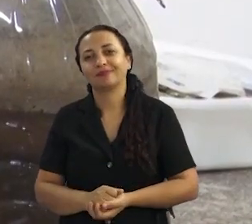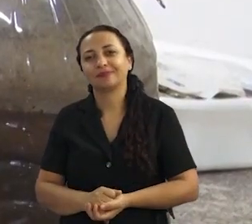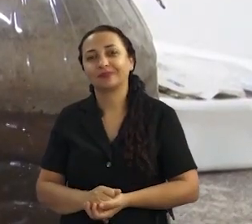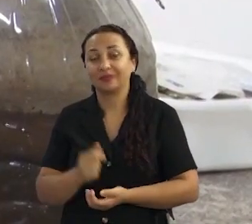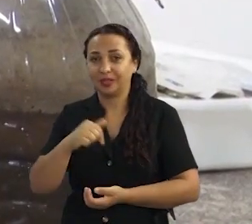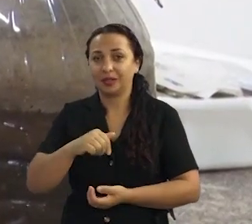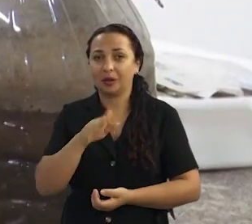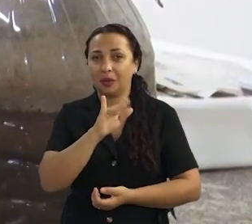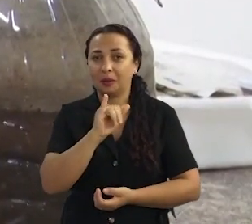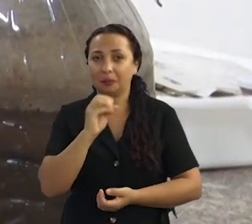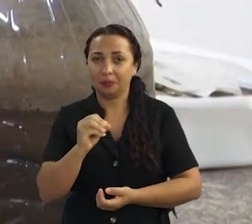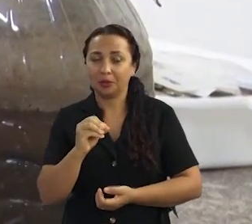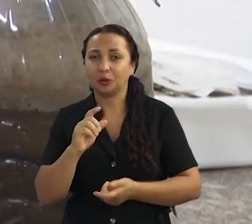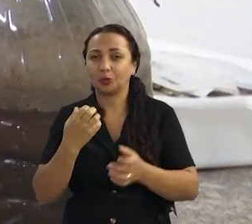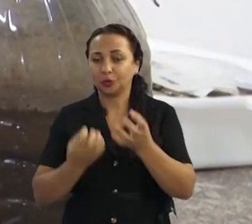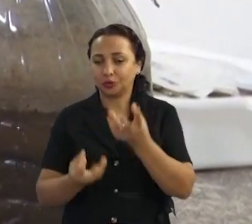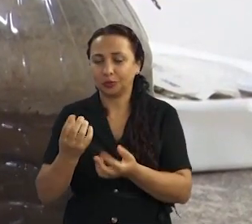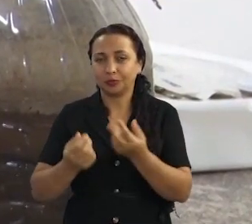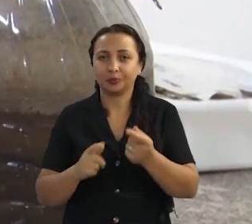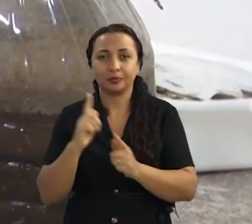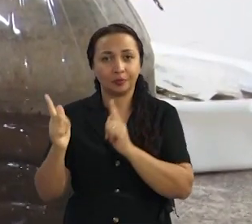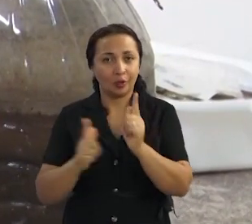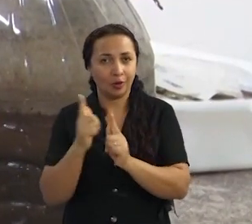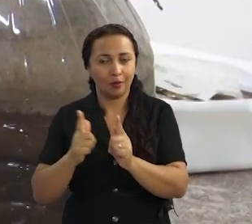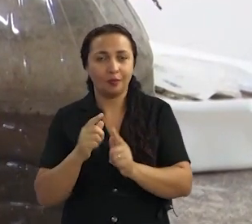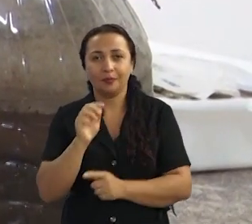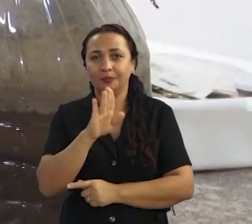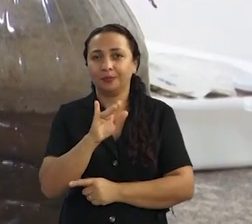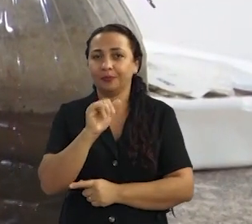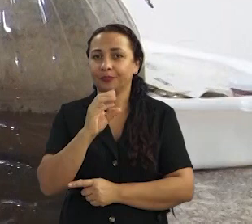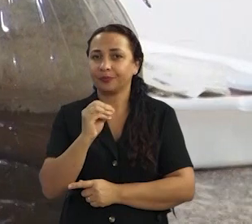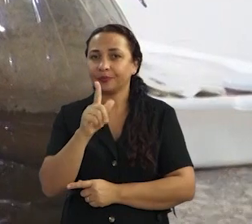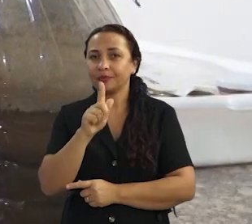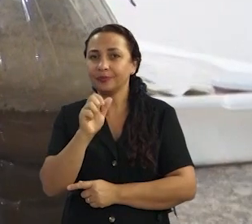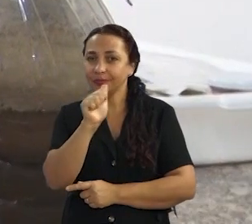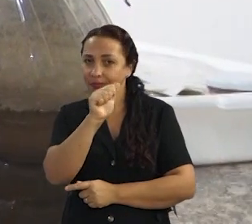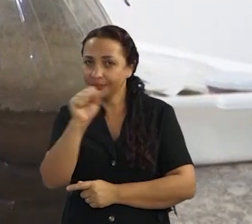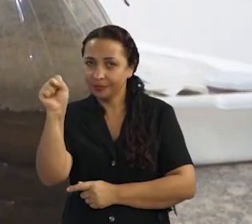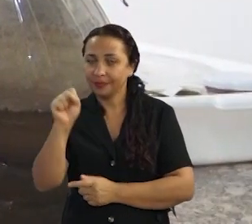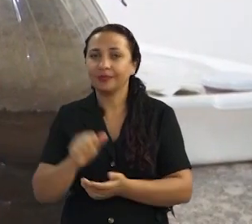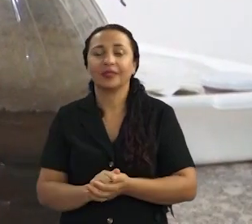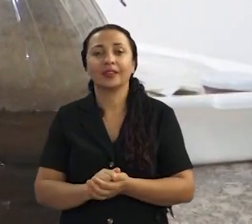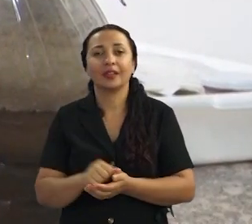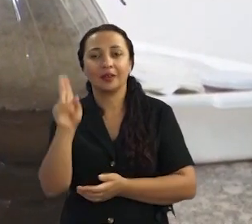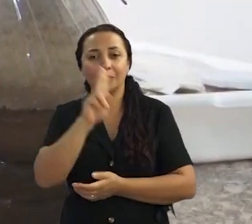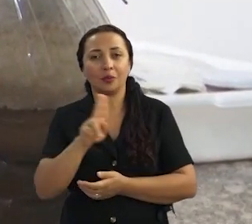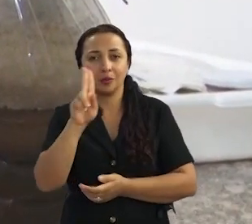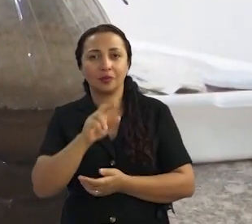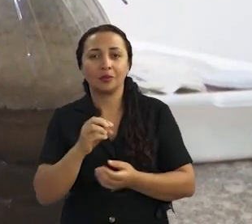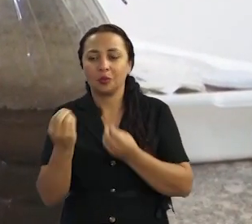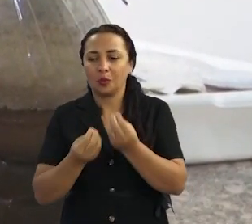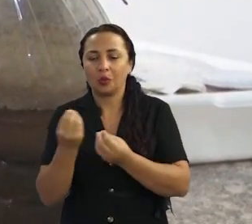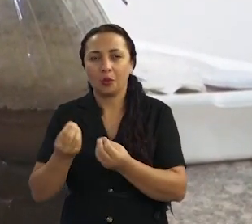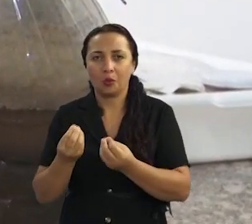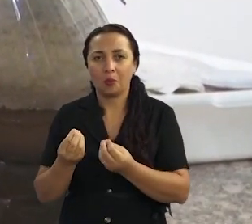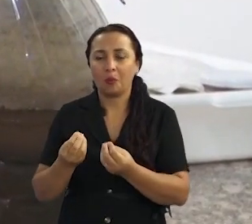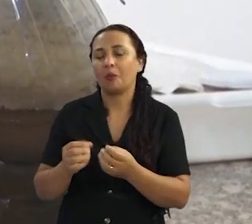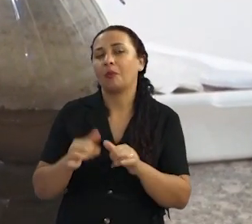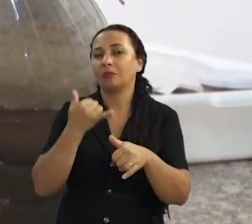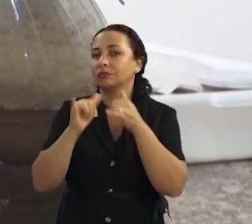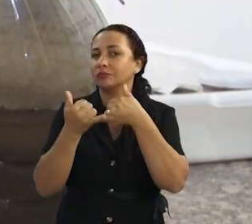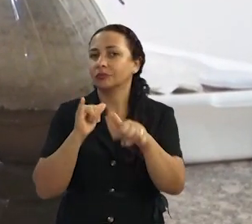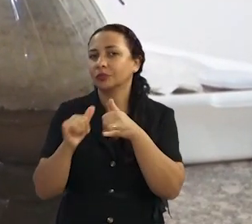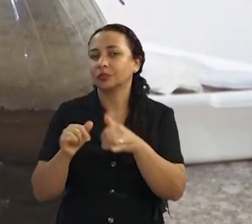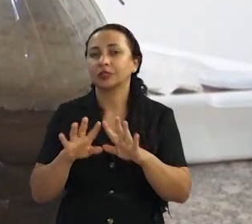processo de biodigestão, como a gente já falou, é gerado o biogás. Esse biogás é utilizado, né, como fonte